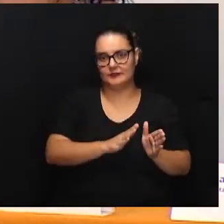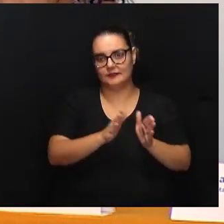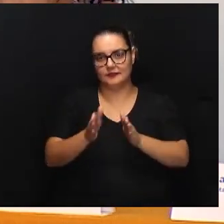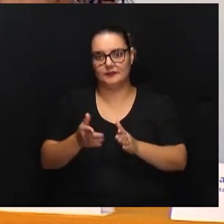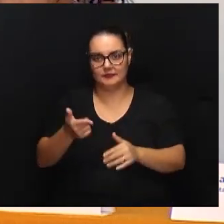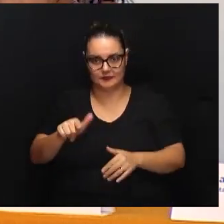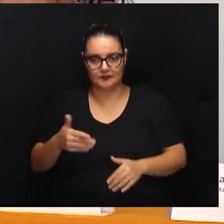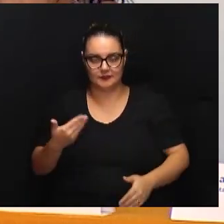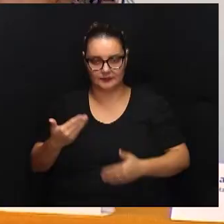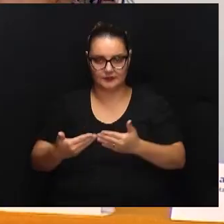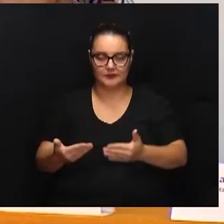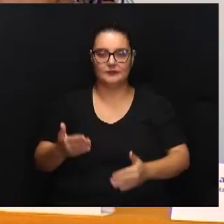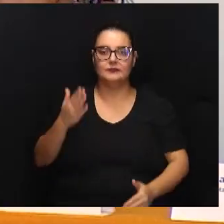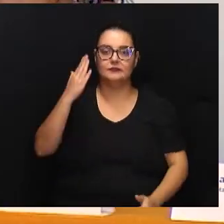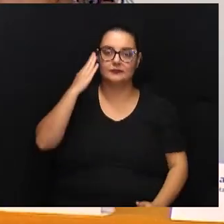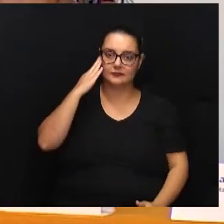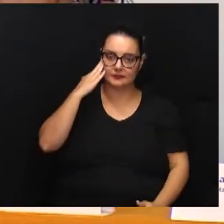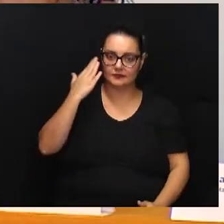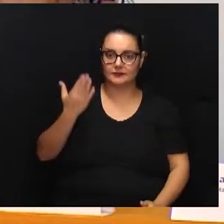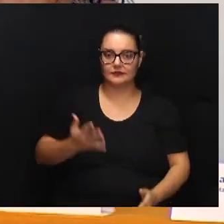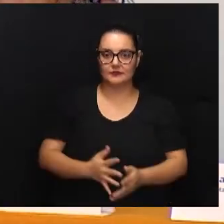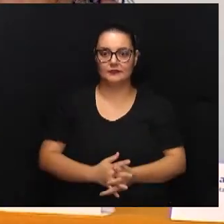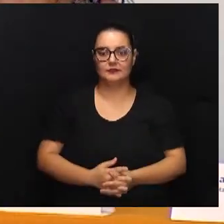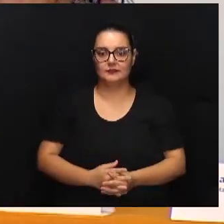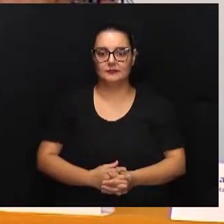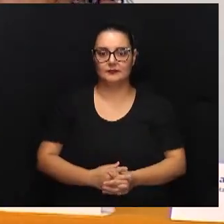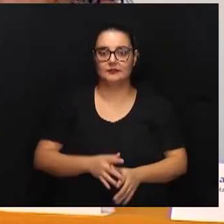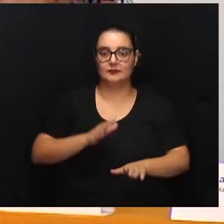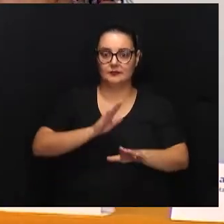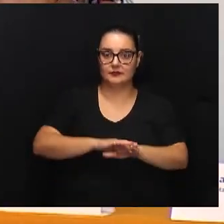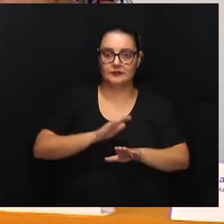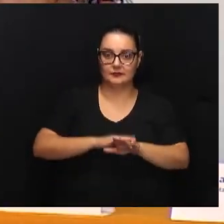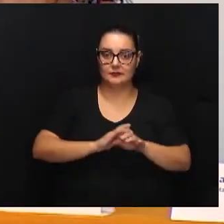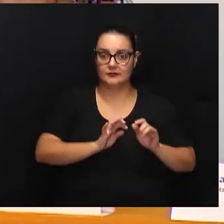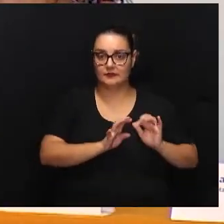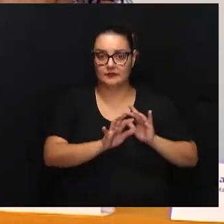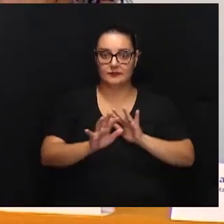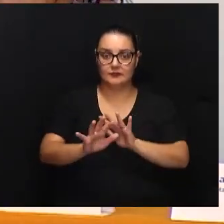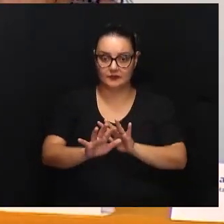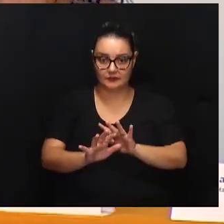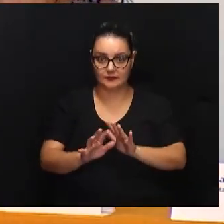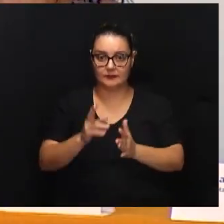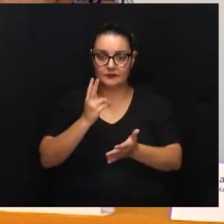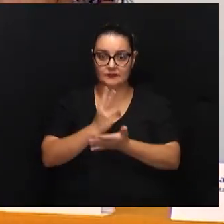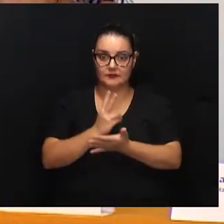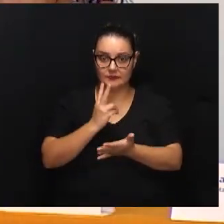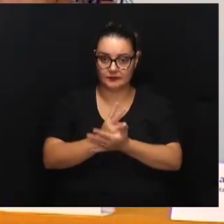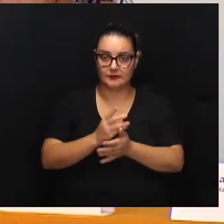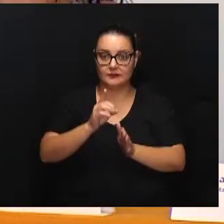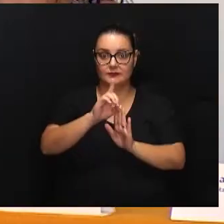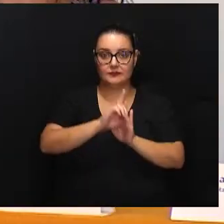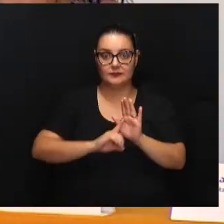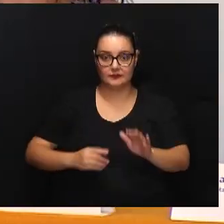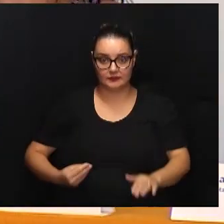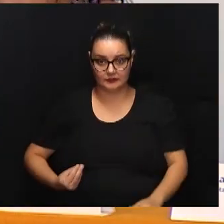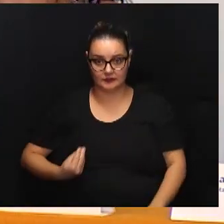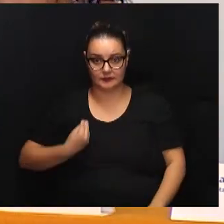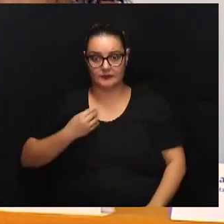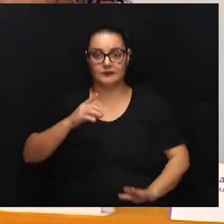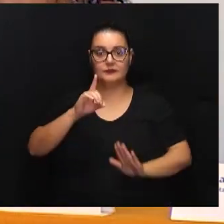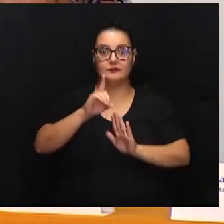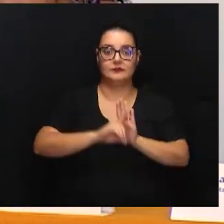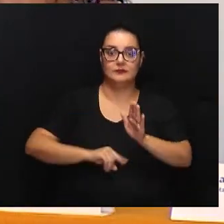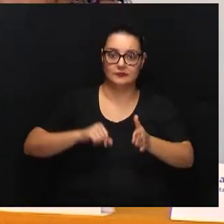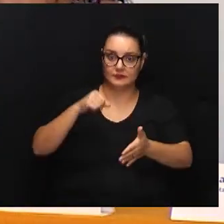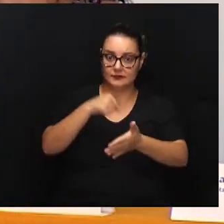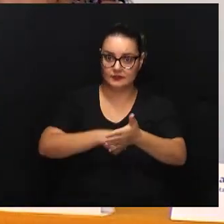fala do Mariante e vamos seguindo, né? Entender que as ações dessas paradas sempre foram por